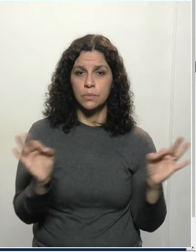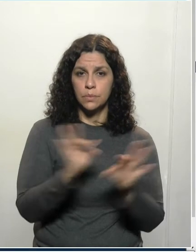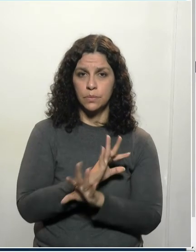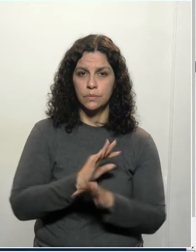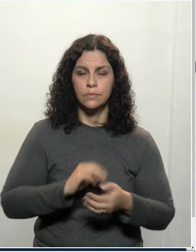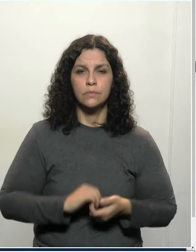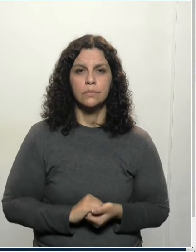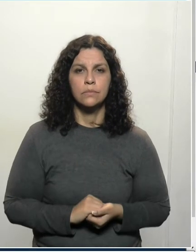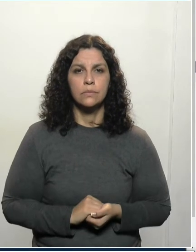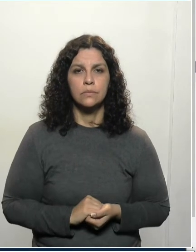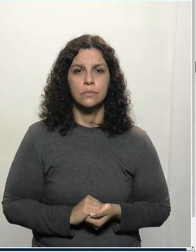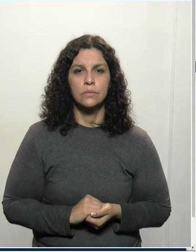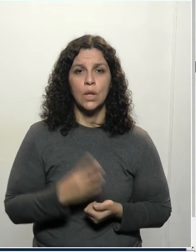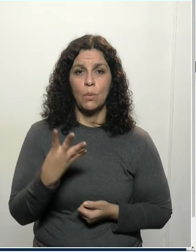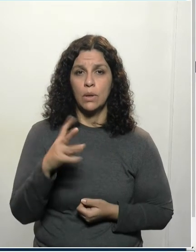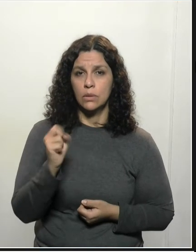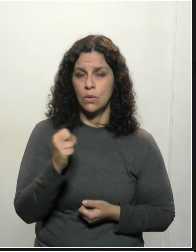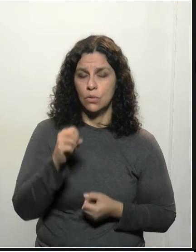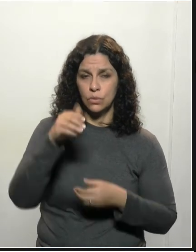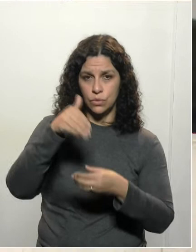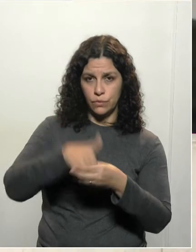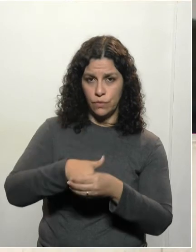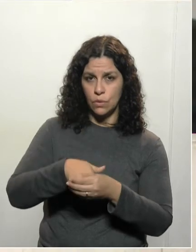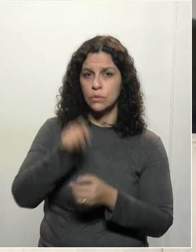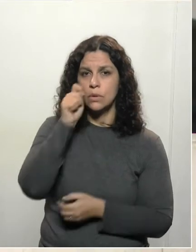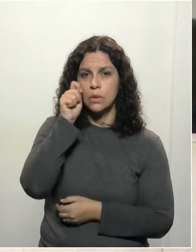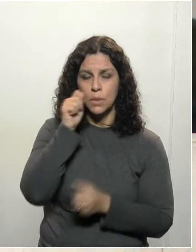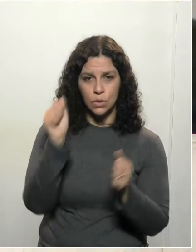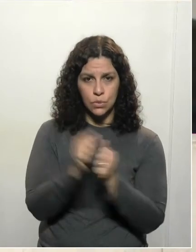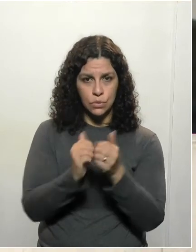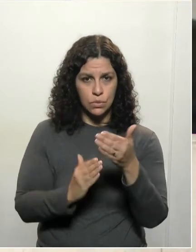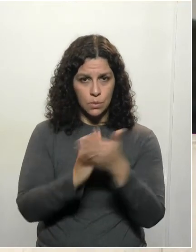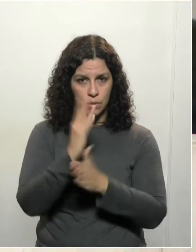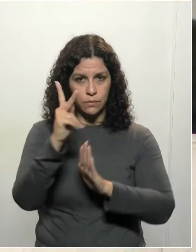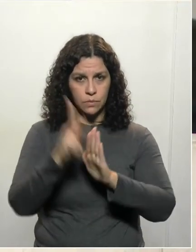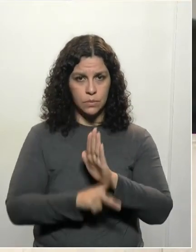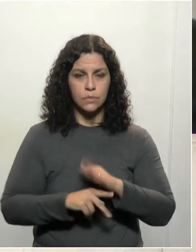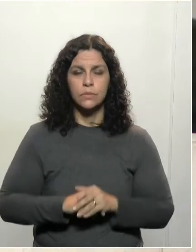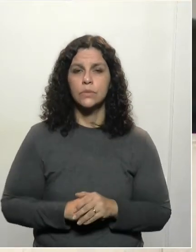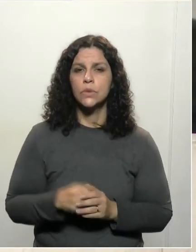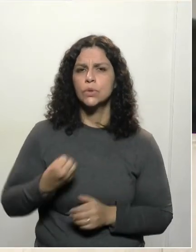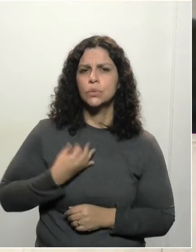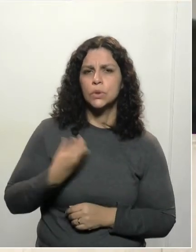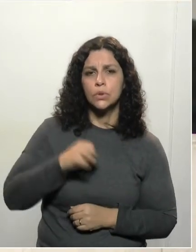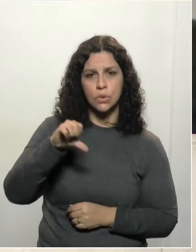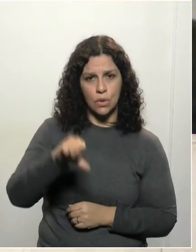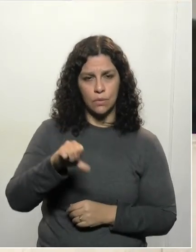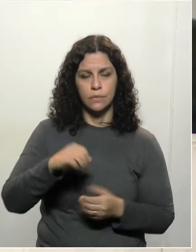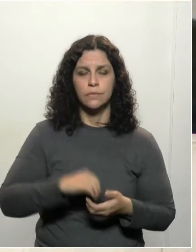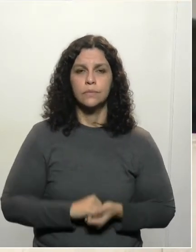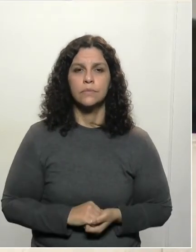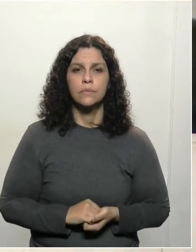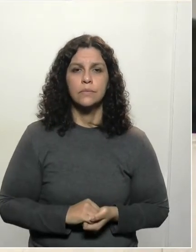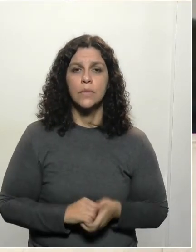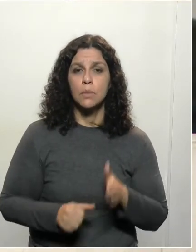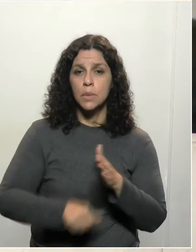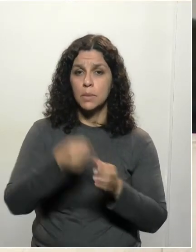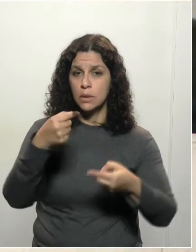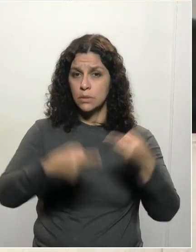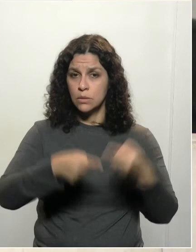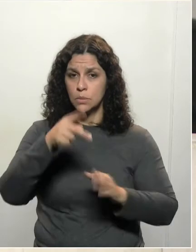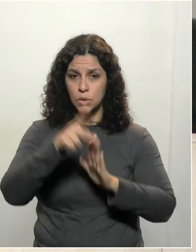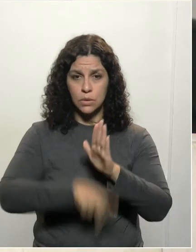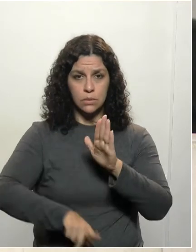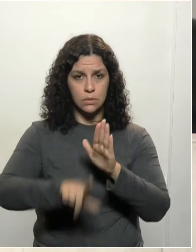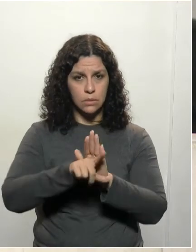encerrada. 48 votos com o voto do deputado Rechenbach. Está aprovado o projeto. Item número 9. Primeira discussão do